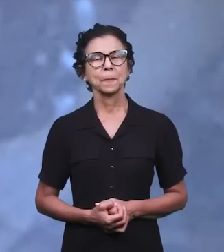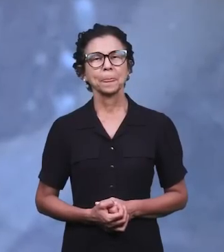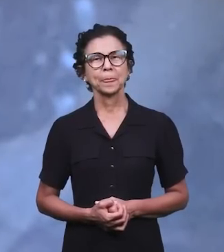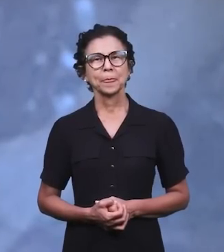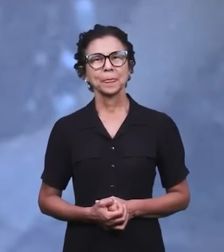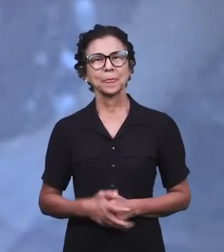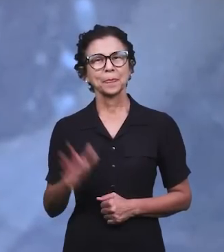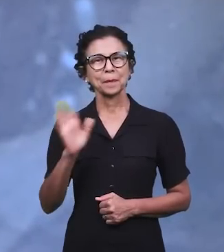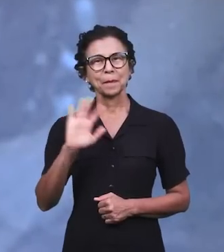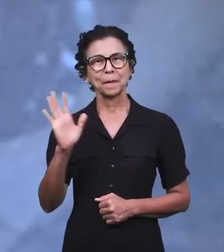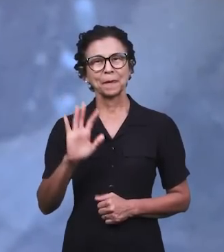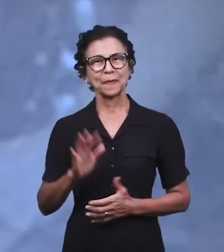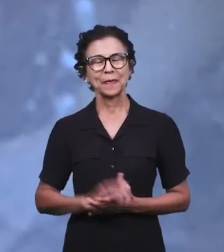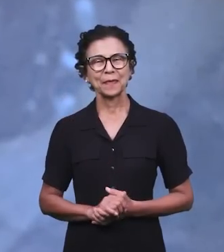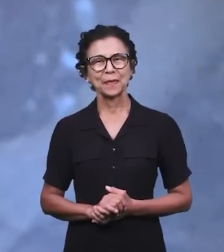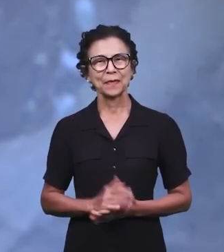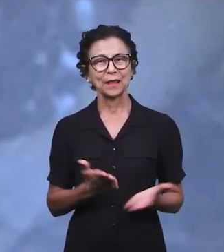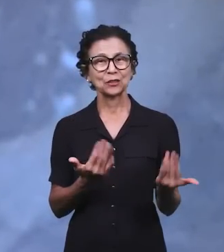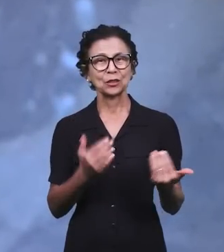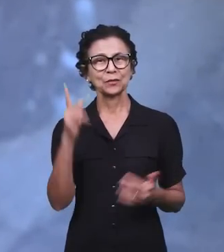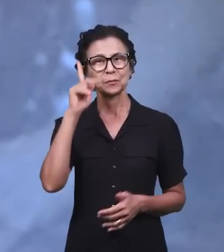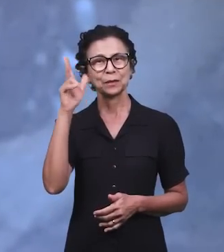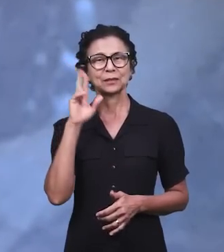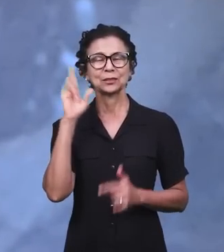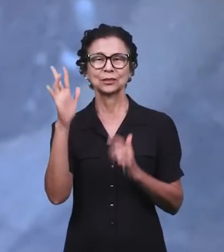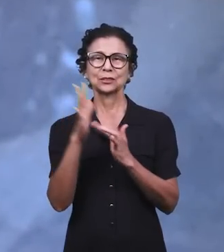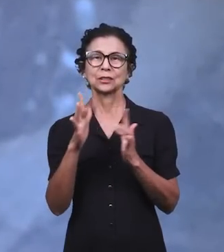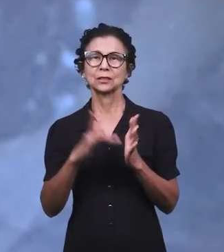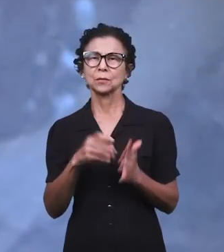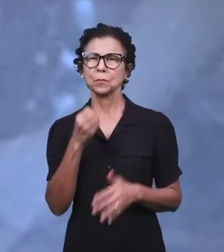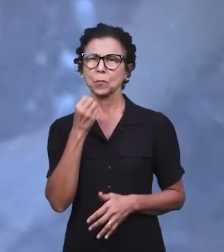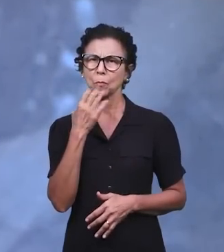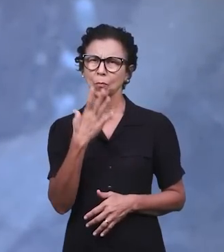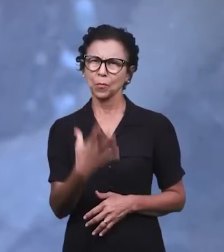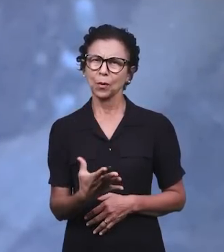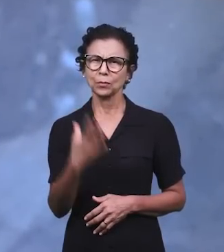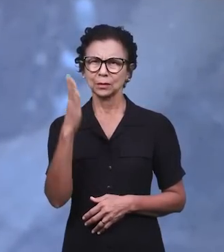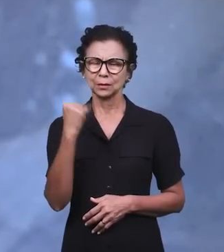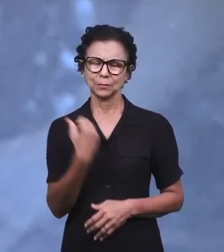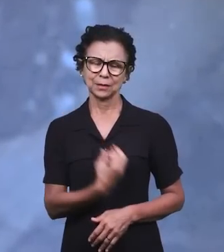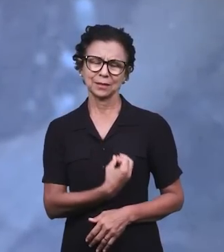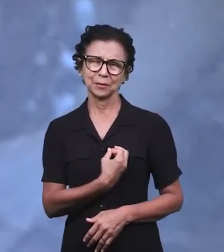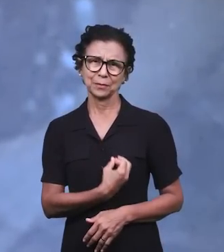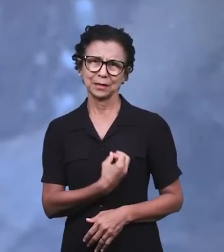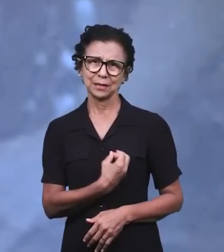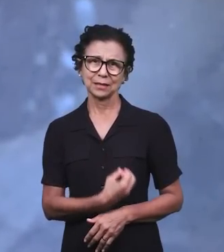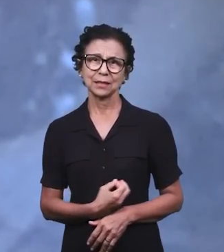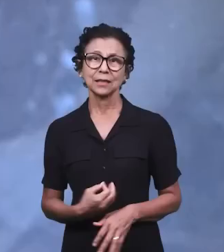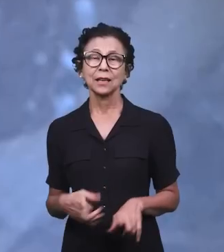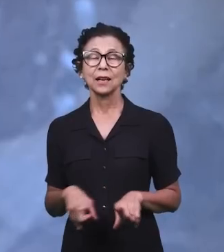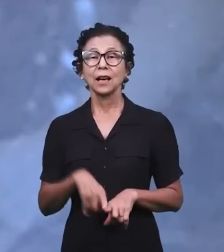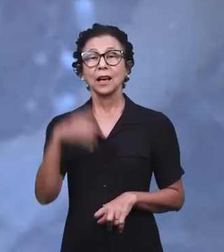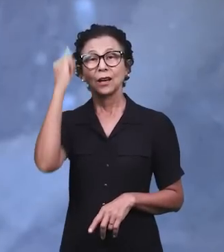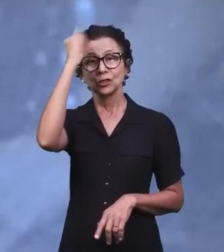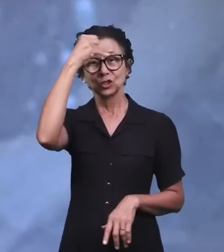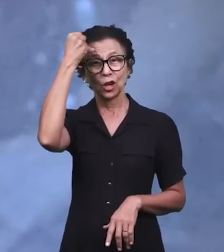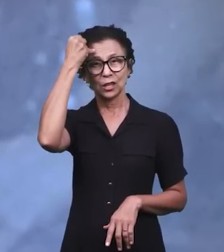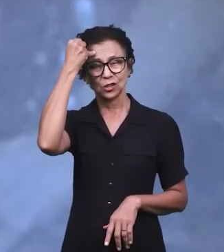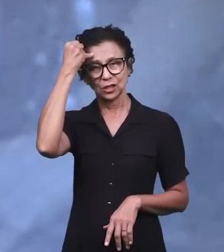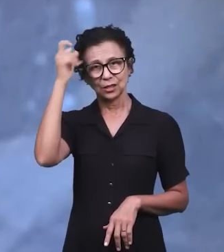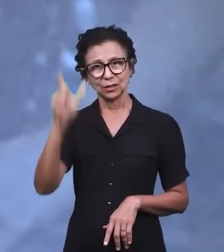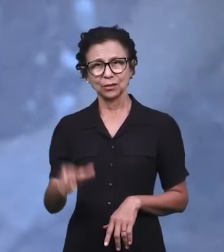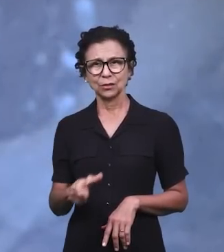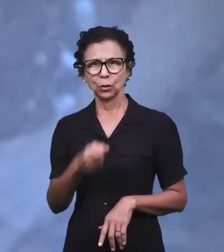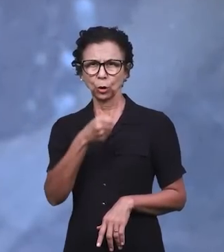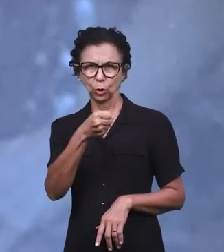Fala, jovem, a paz do Senhor Jesus, que bom ter você com a gente. O Jorginho que gosta muito de dizer isso, né? Que bênção é ter você aqui com a